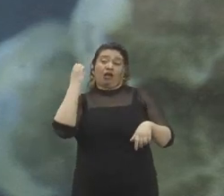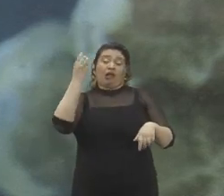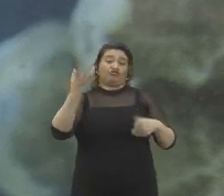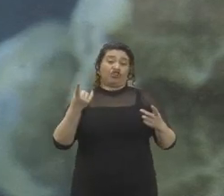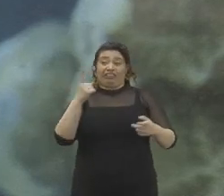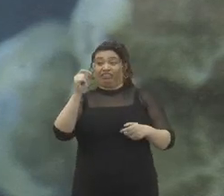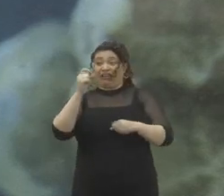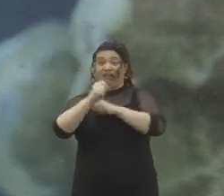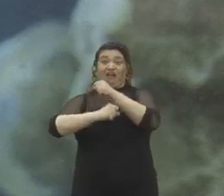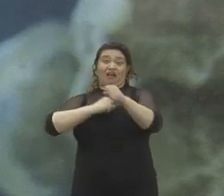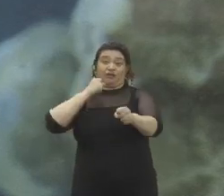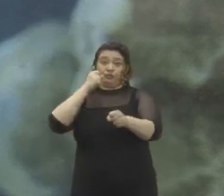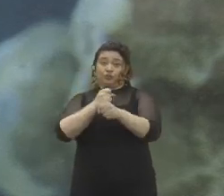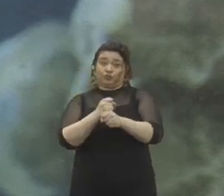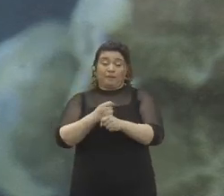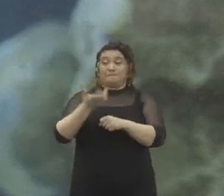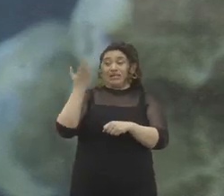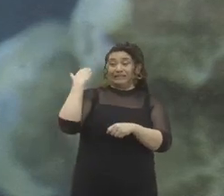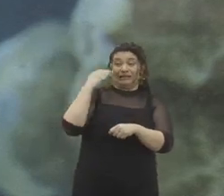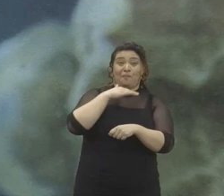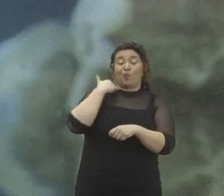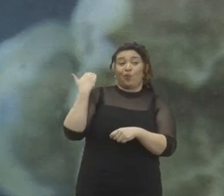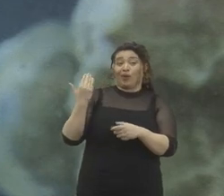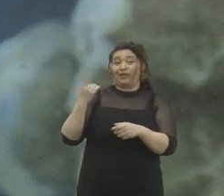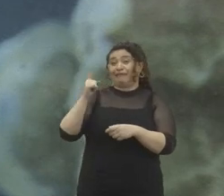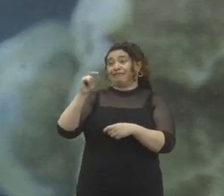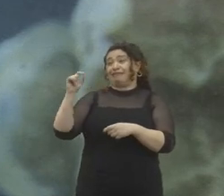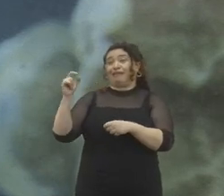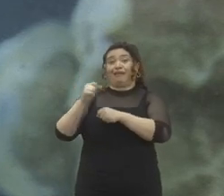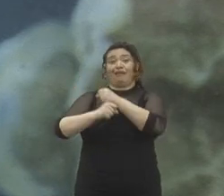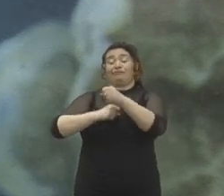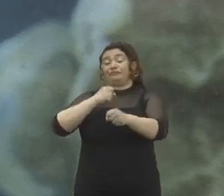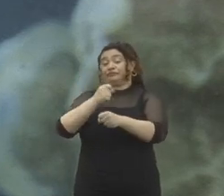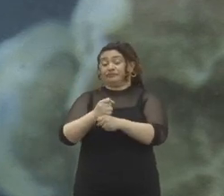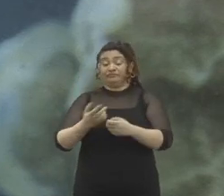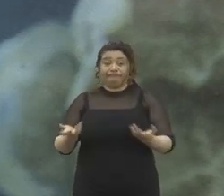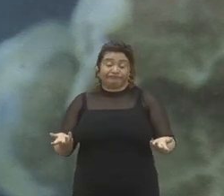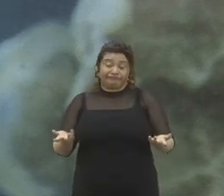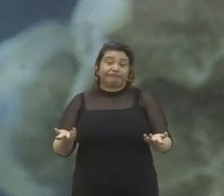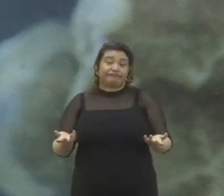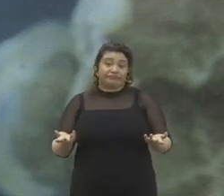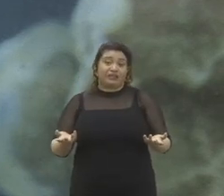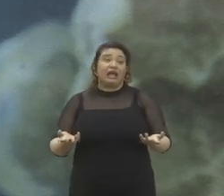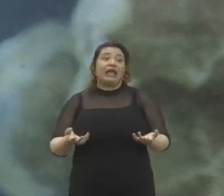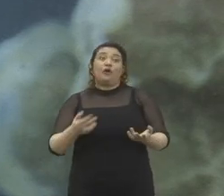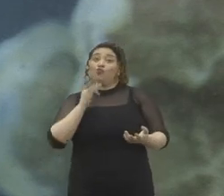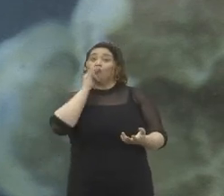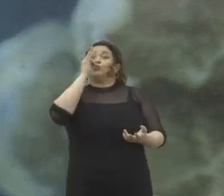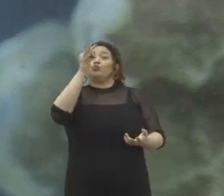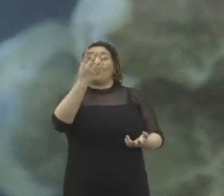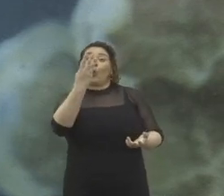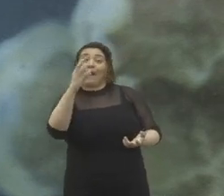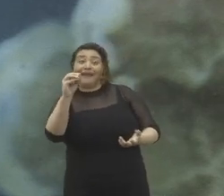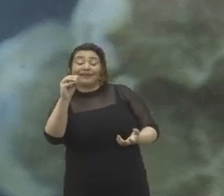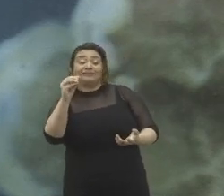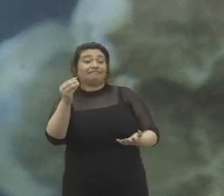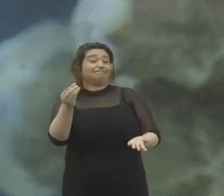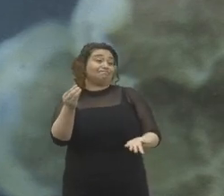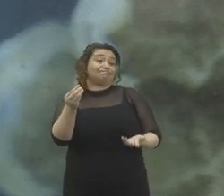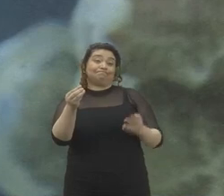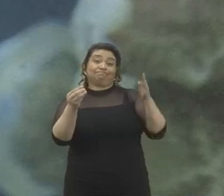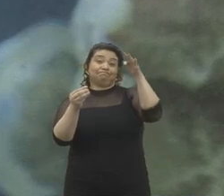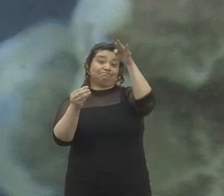que os caras morriam tentando 100 anos atrás né E E daqui a 40 anos não vai ter mais